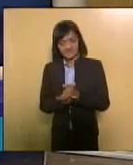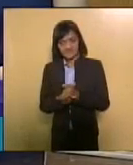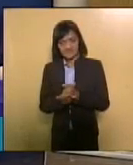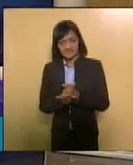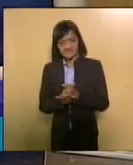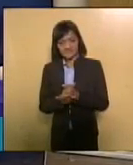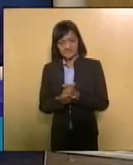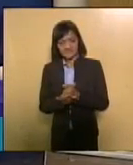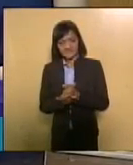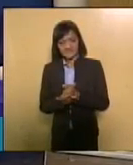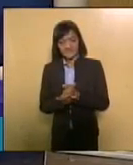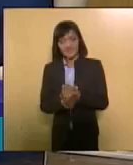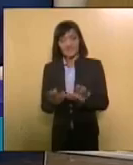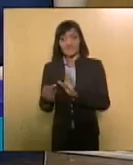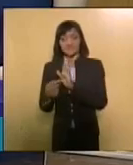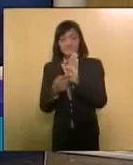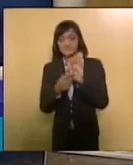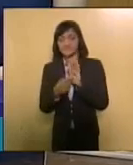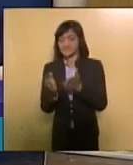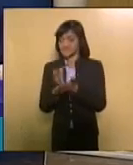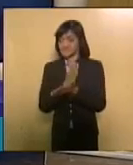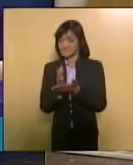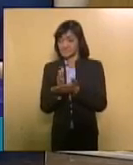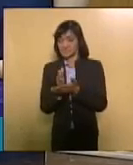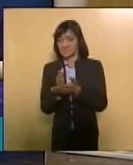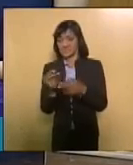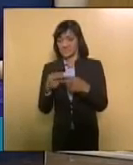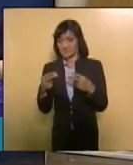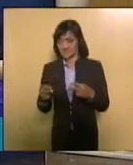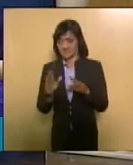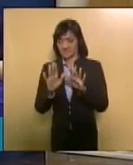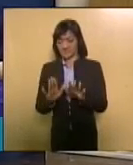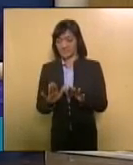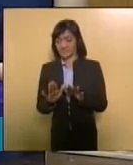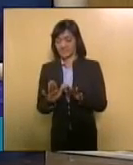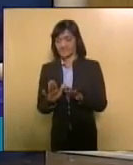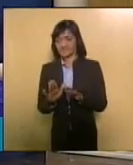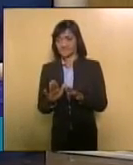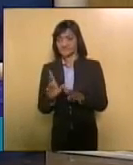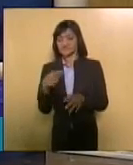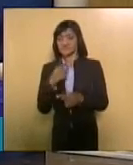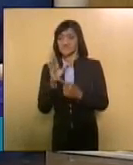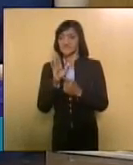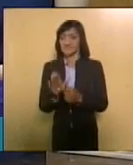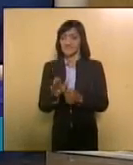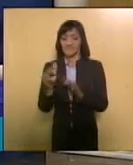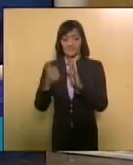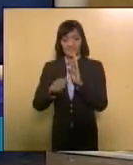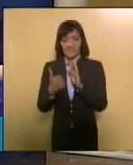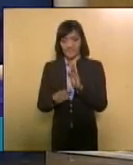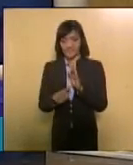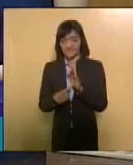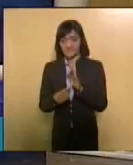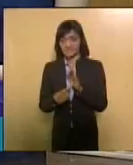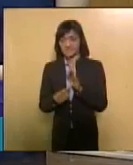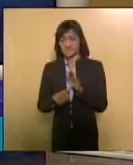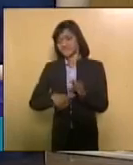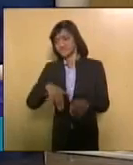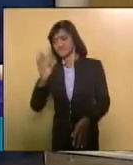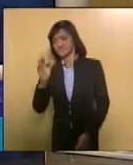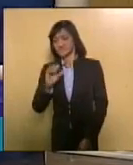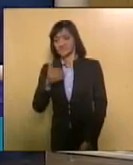apenas ilustrando algumas questões aí então nós pegamos e analisamos Só aqueles municípios com mais de